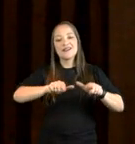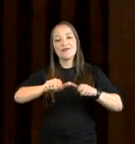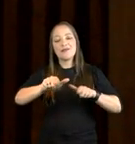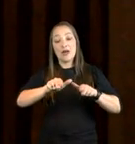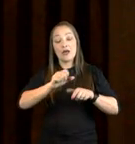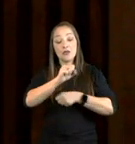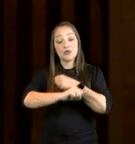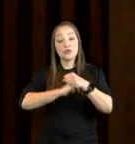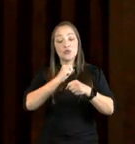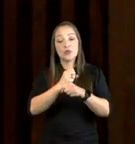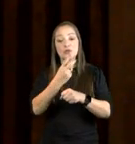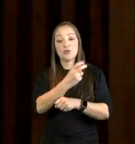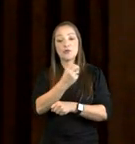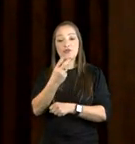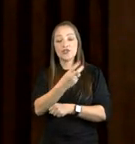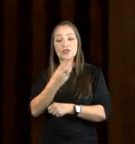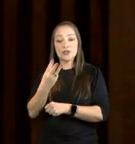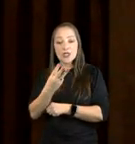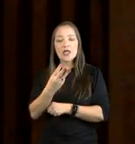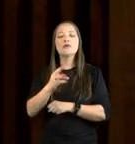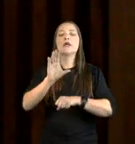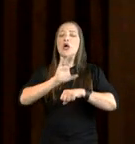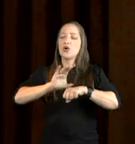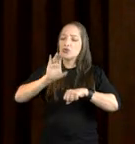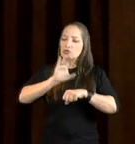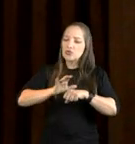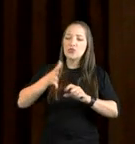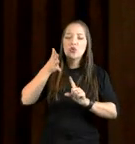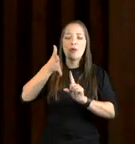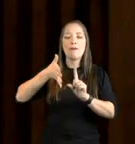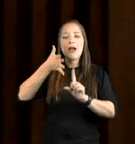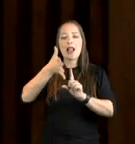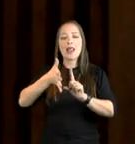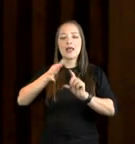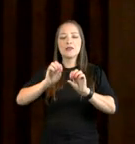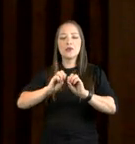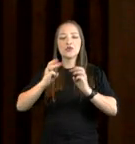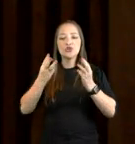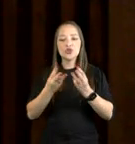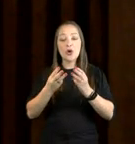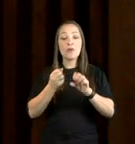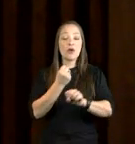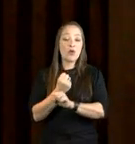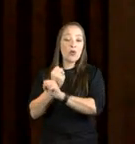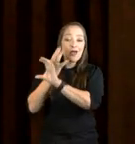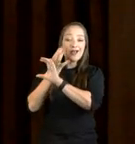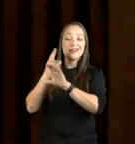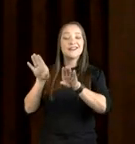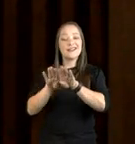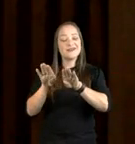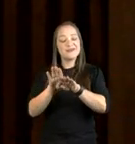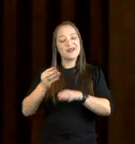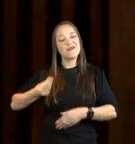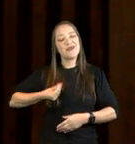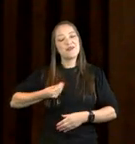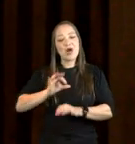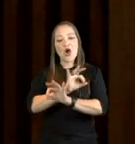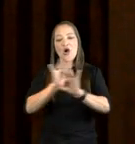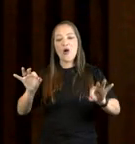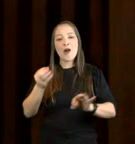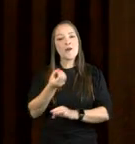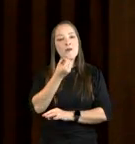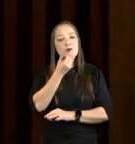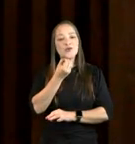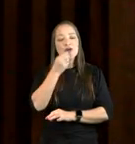de 2023, realizaremos cursos, palestras e workshops online e presenciais, uma ótima oportunidade para buscarem